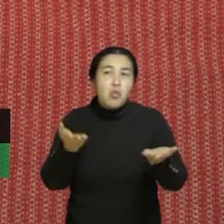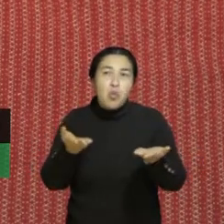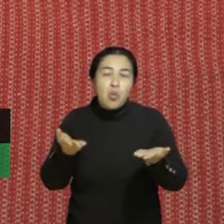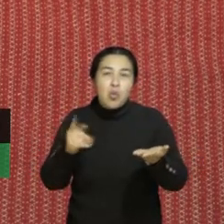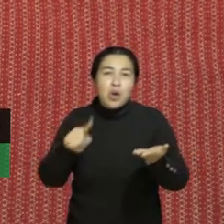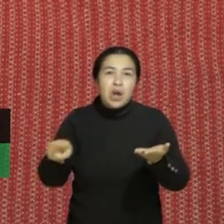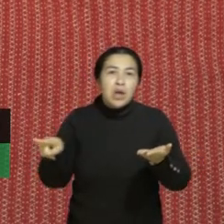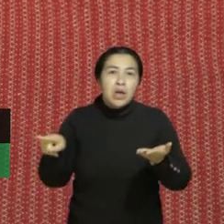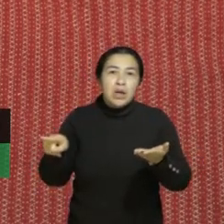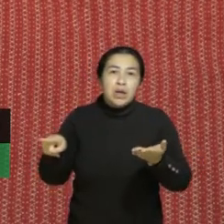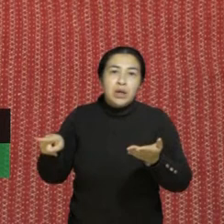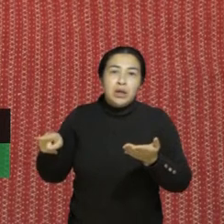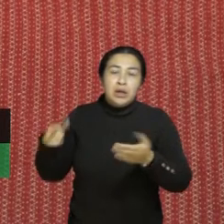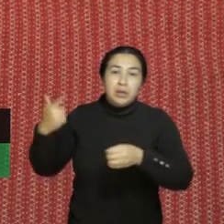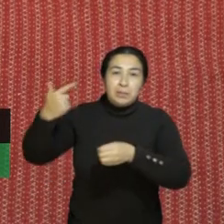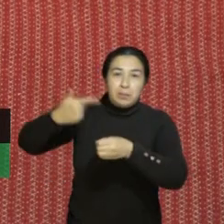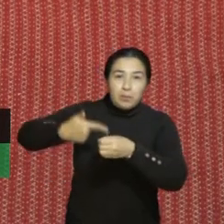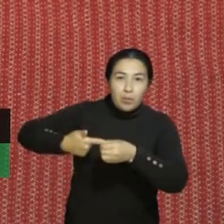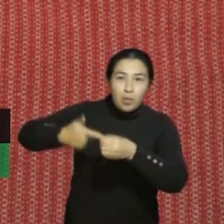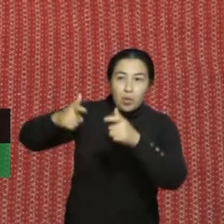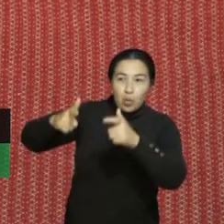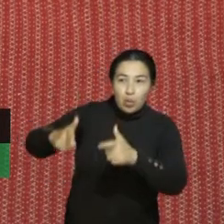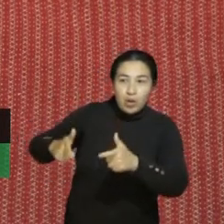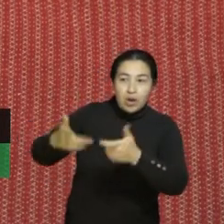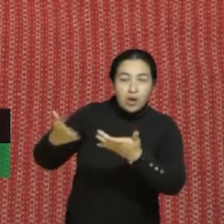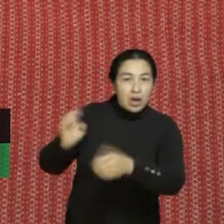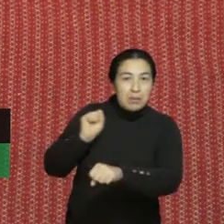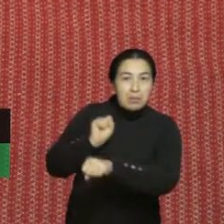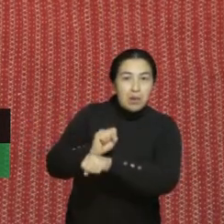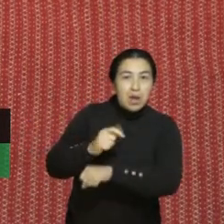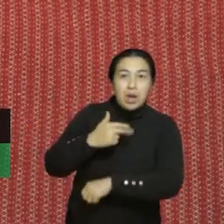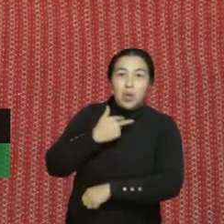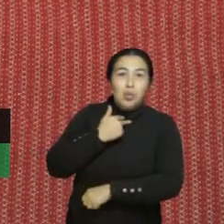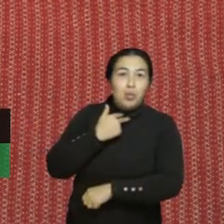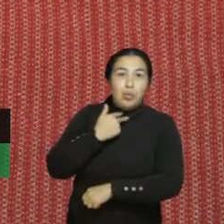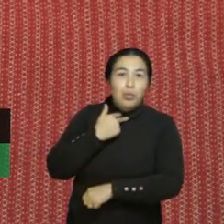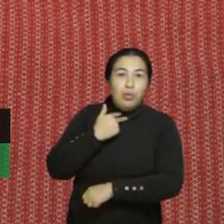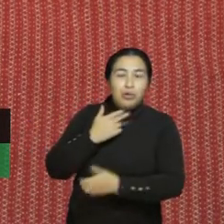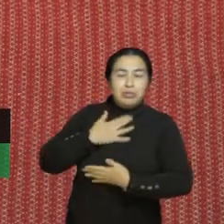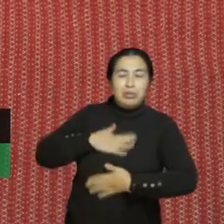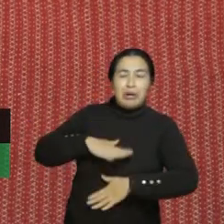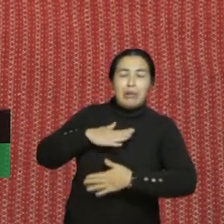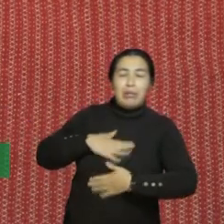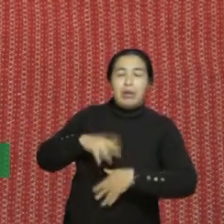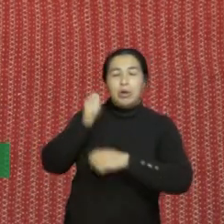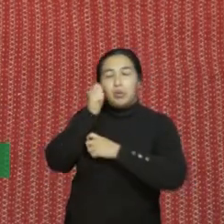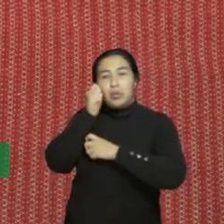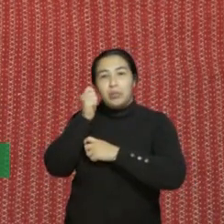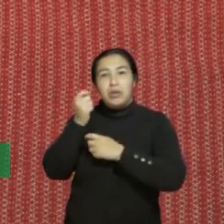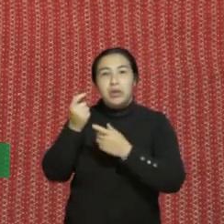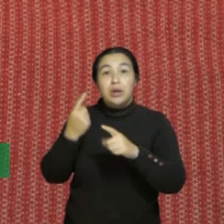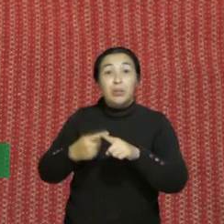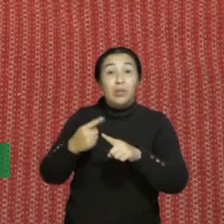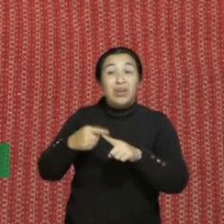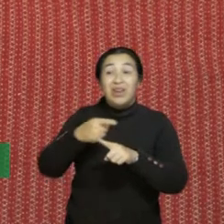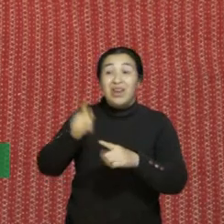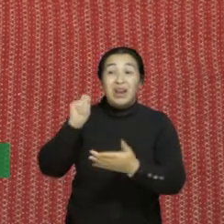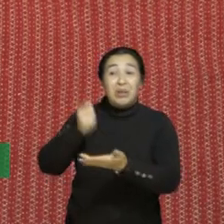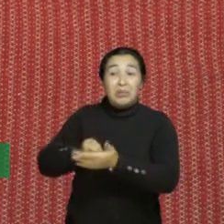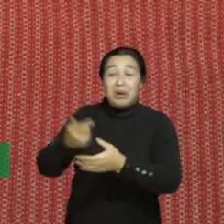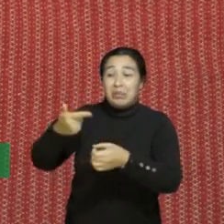postos de gasolina que não permitem ele descansar, porque ele não abasteceu, ou mesmo abastecendo, ele não pode